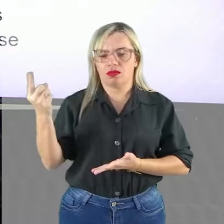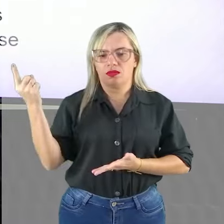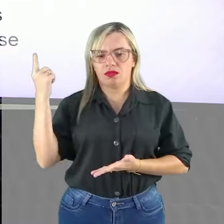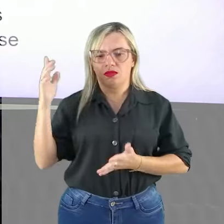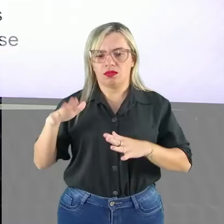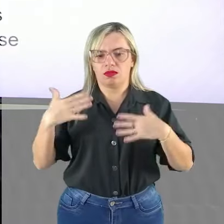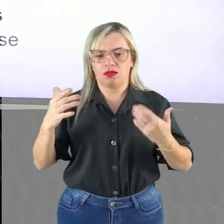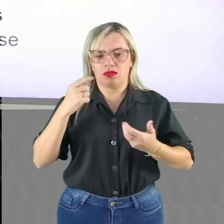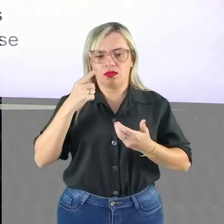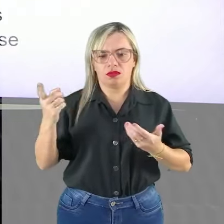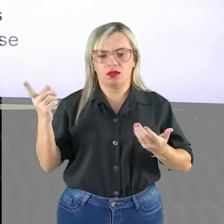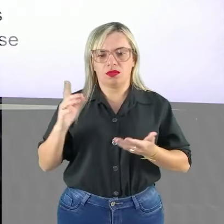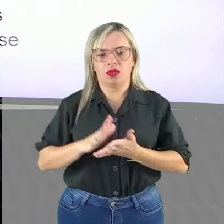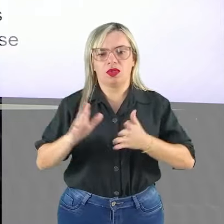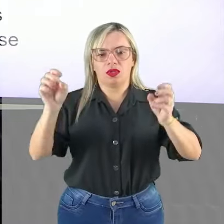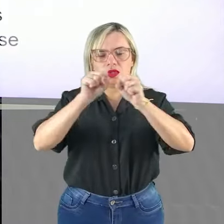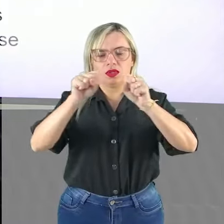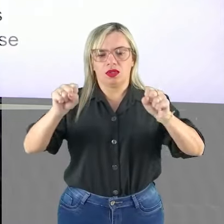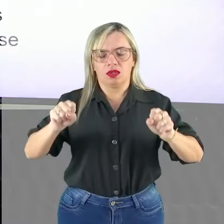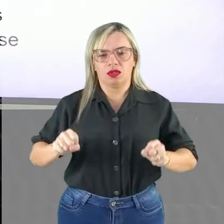então aqui seria sistemas